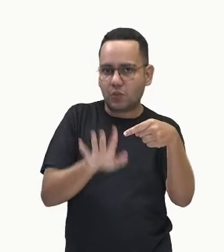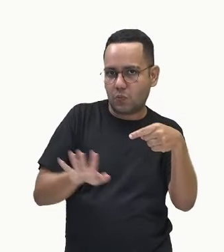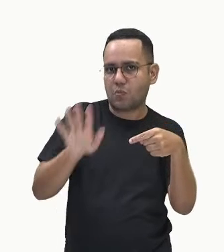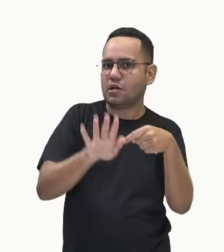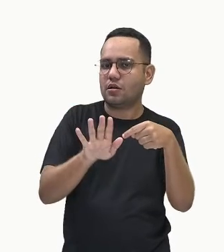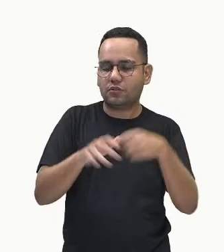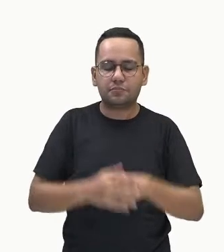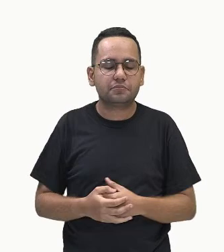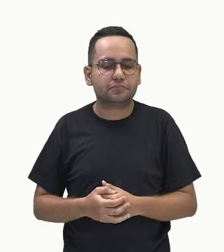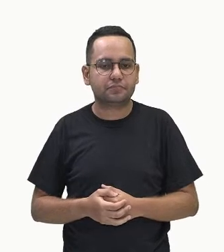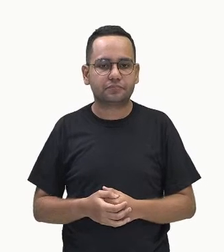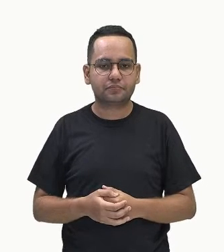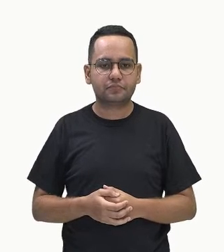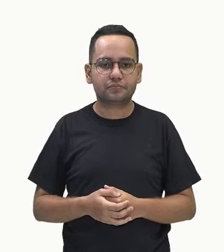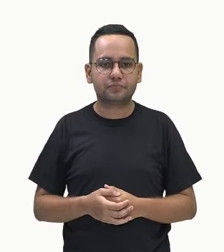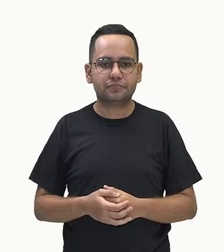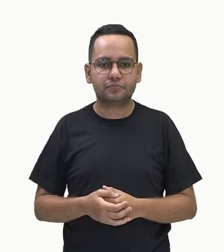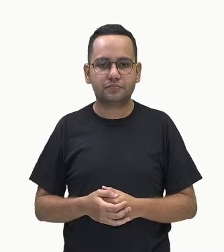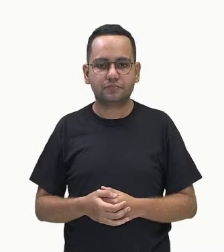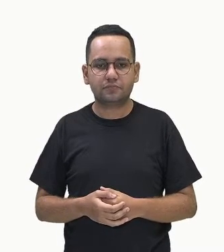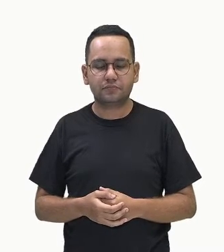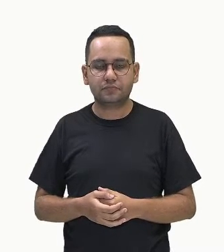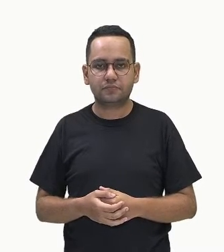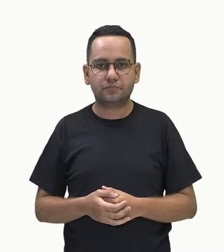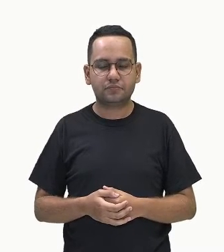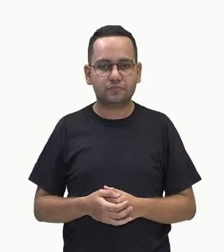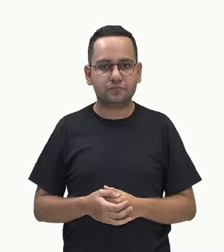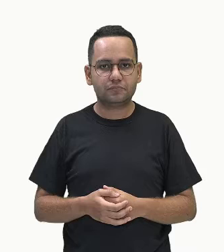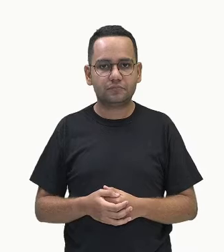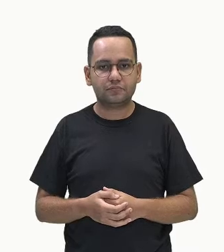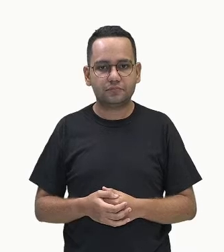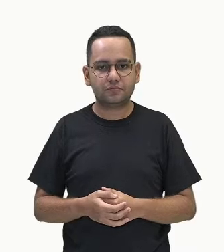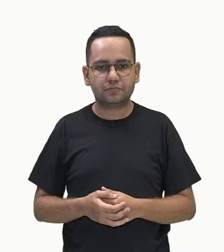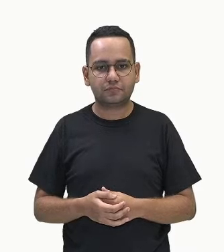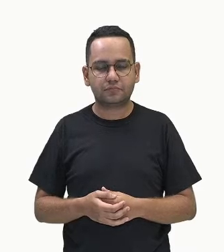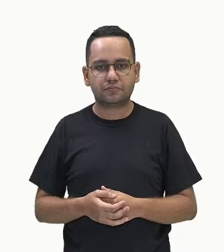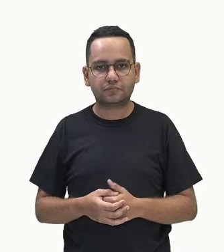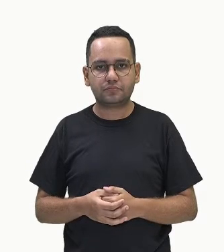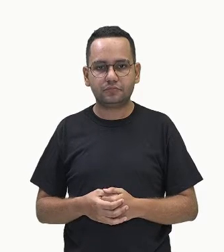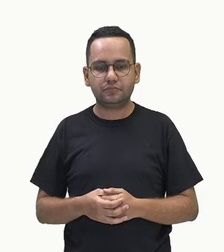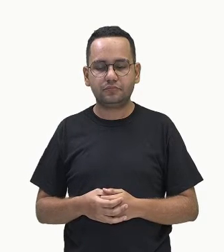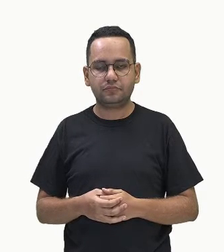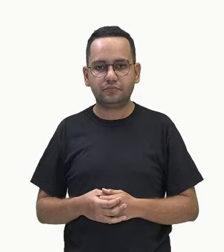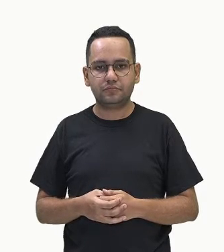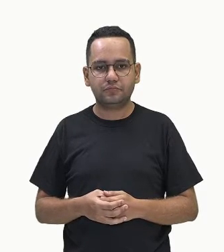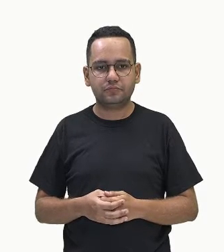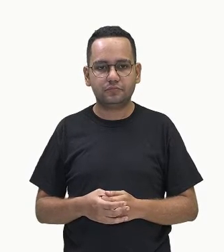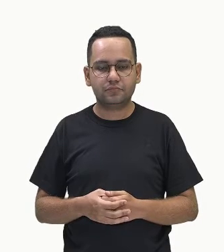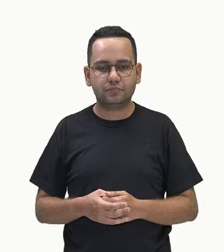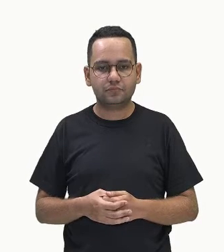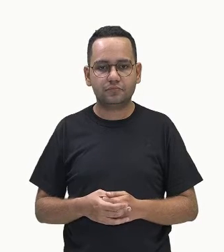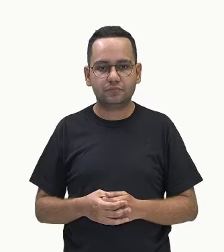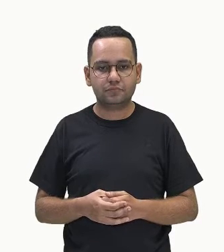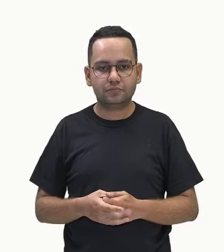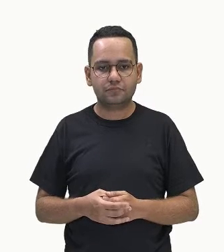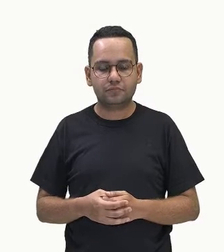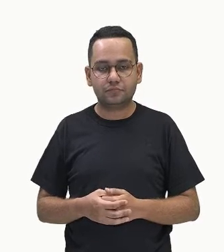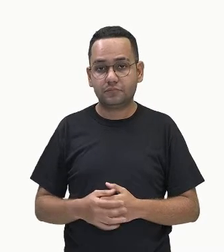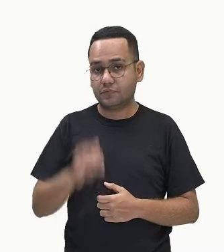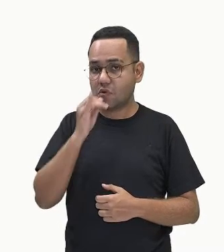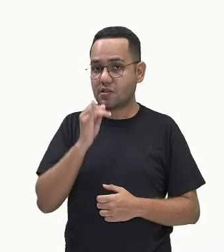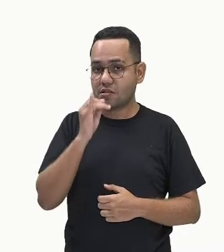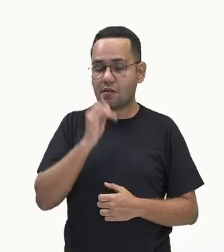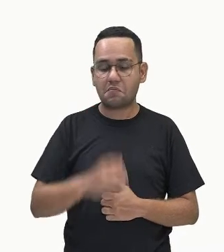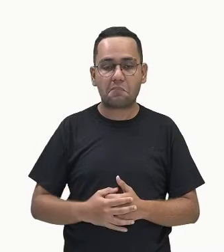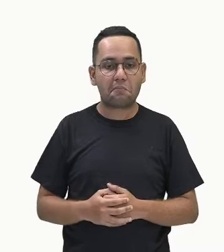Então, muita atenção nesse momento aqui, porque nós vamos exemplificar para vocês. Então, nós temos aqui um exemplo, tá? Uma